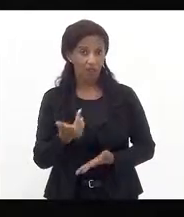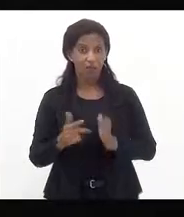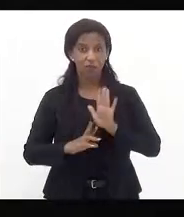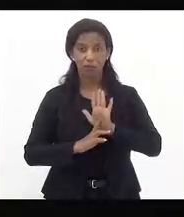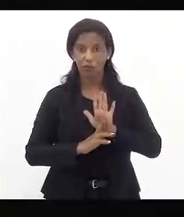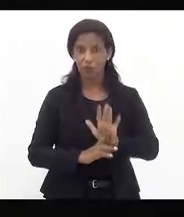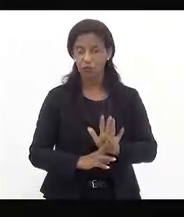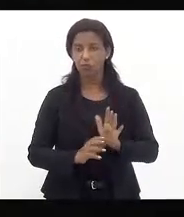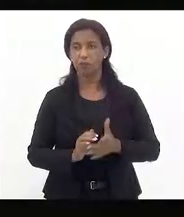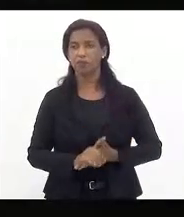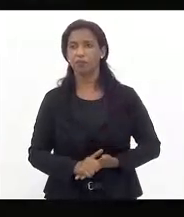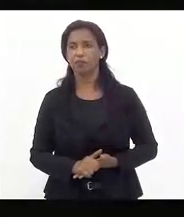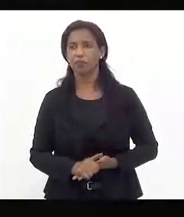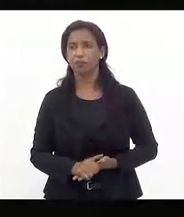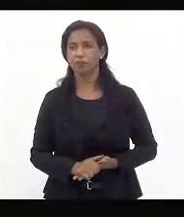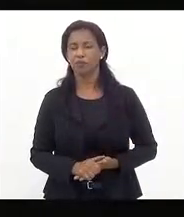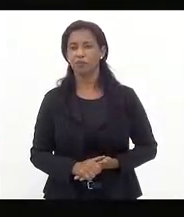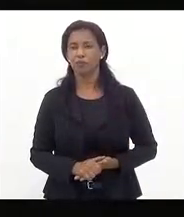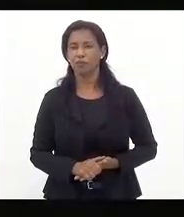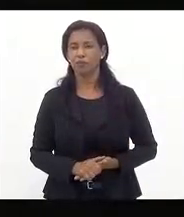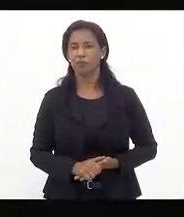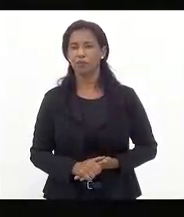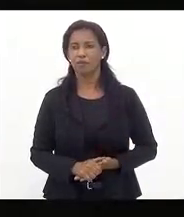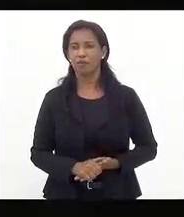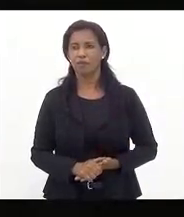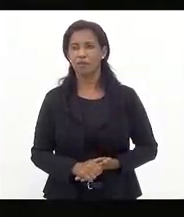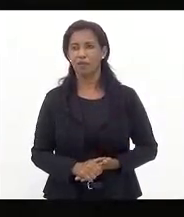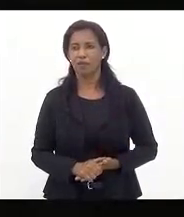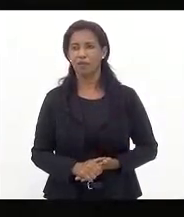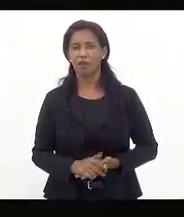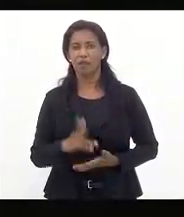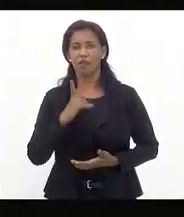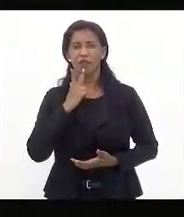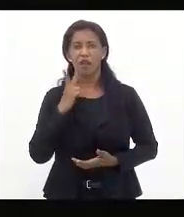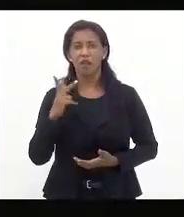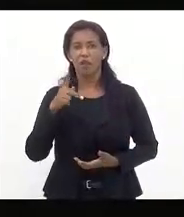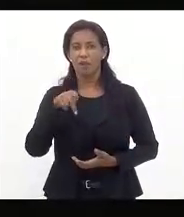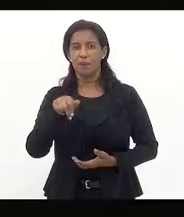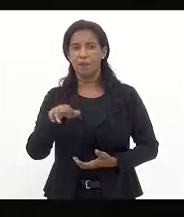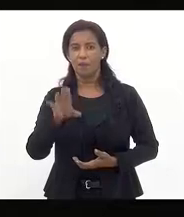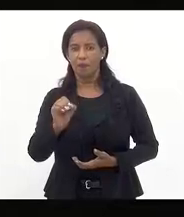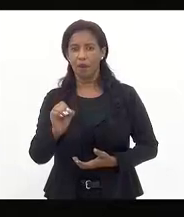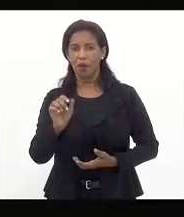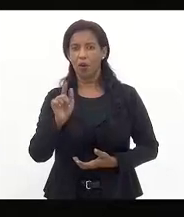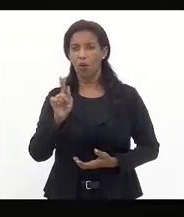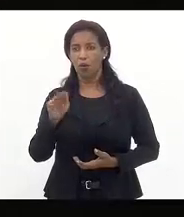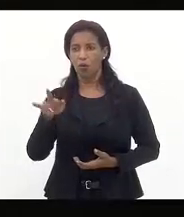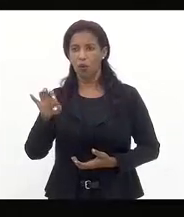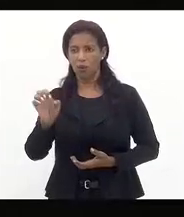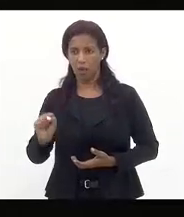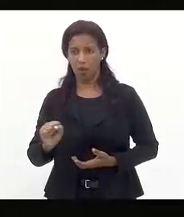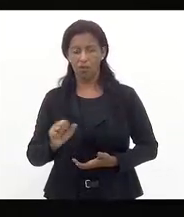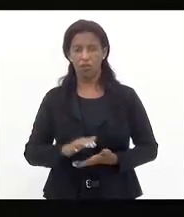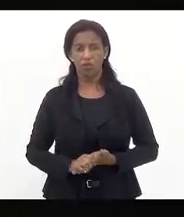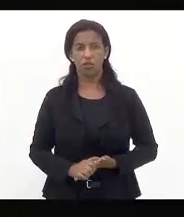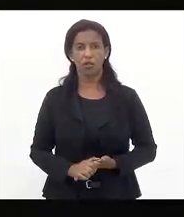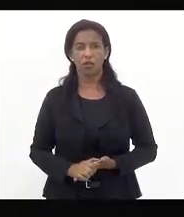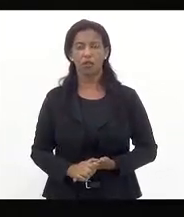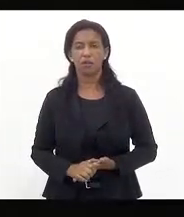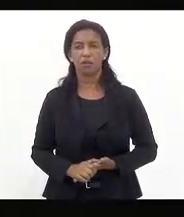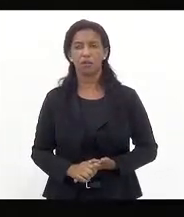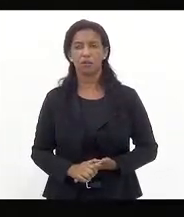apresentaria, me corrijo, fala em relação ao Paulo Guedes, mas até agora não disse a que